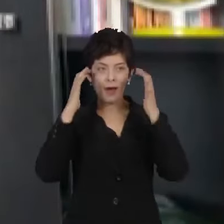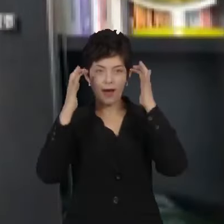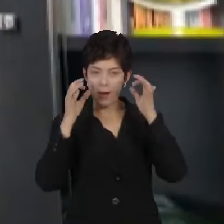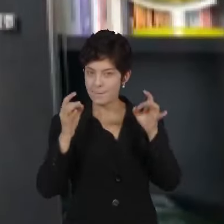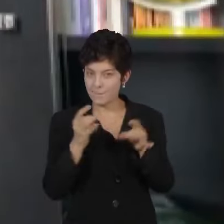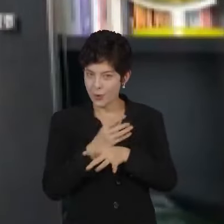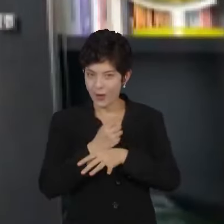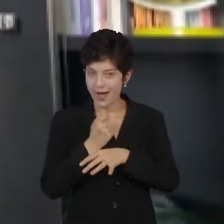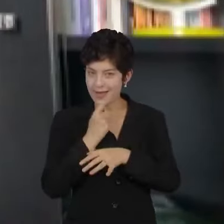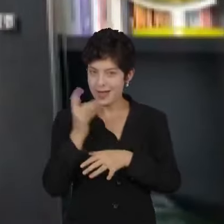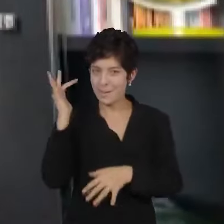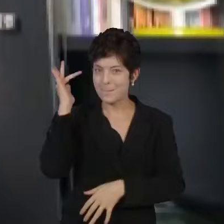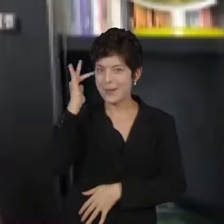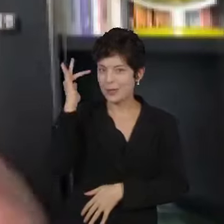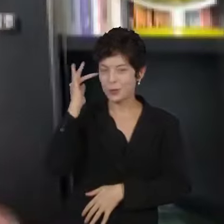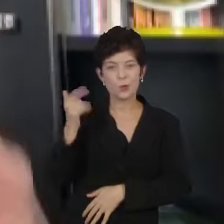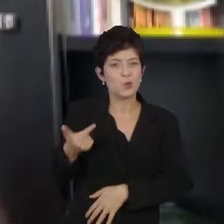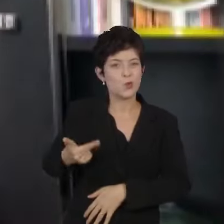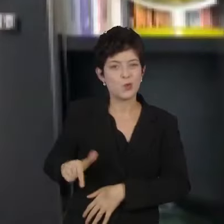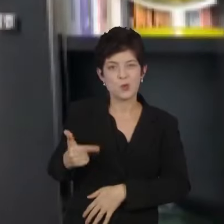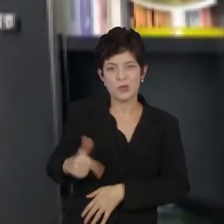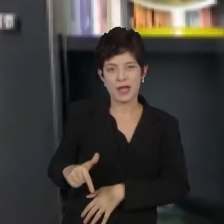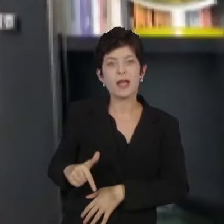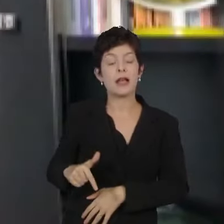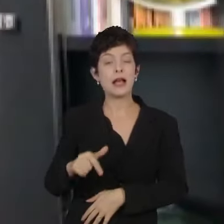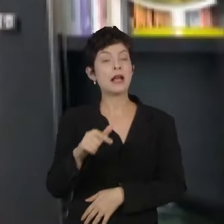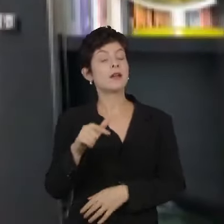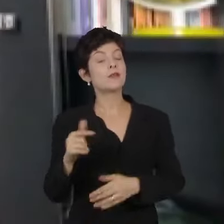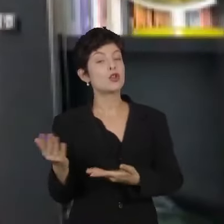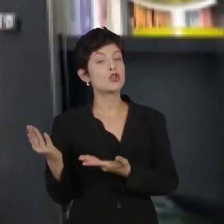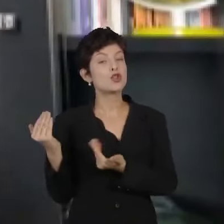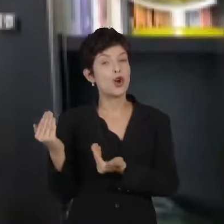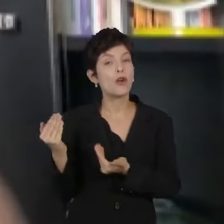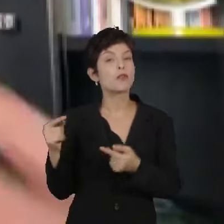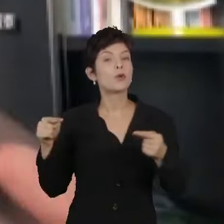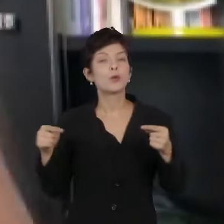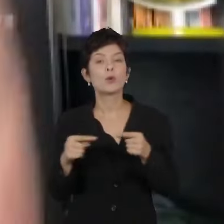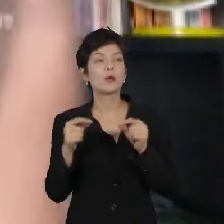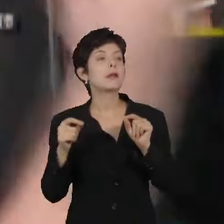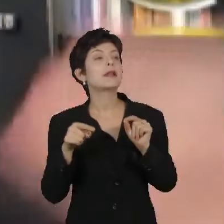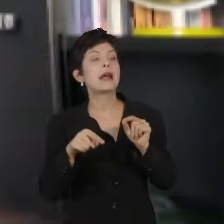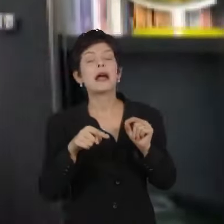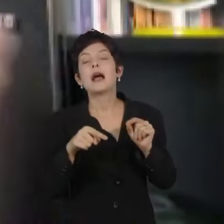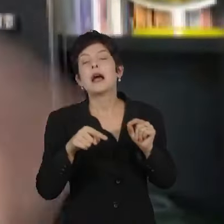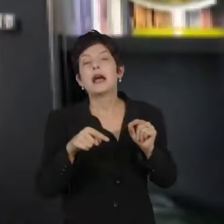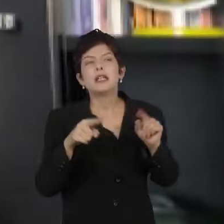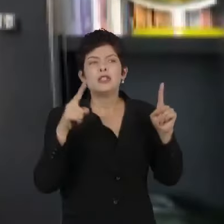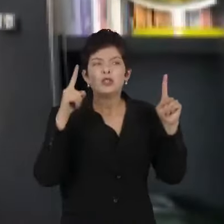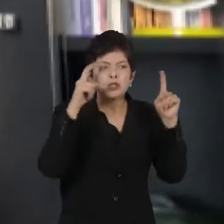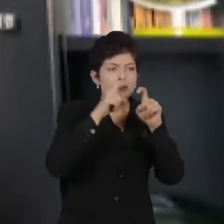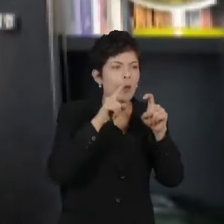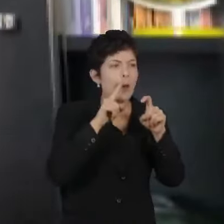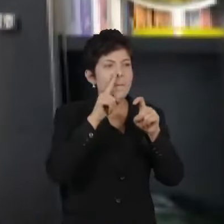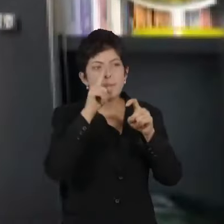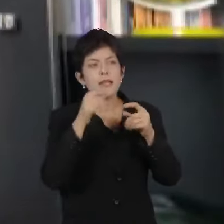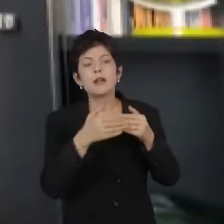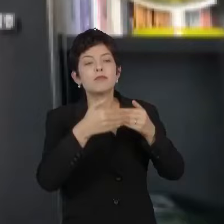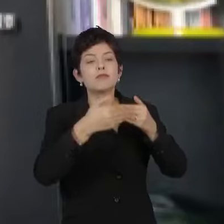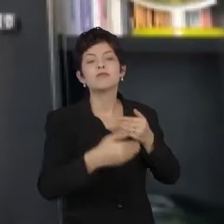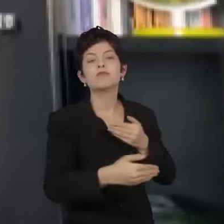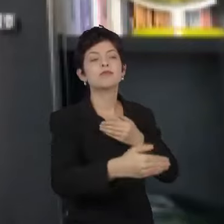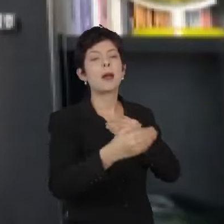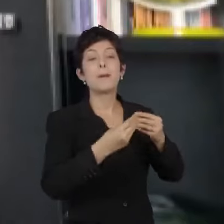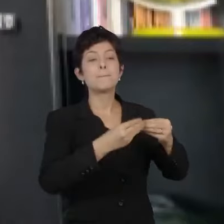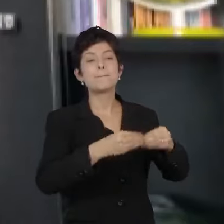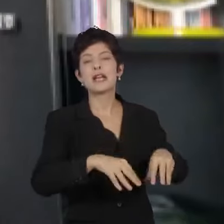tá completamente madura Então faz parte da adolescência né achar mais difícil ponderar os riscos a longo prazo os